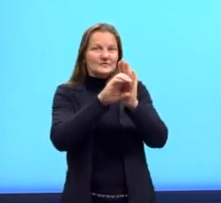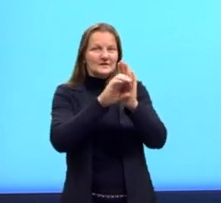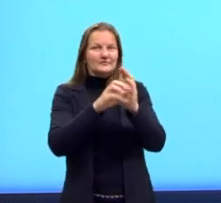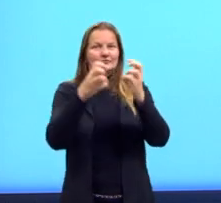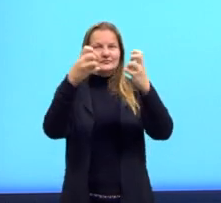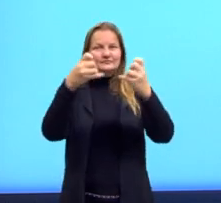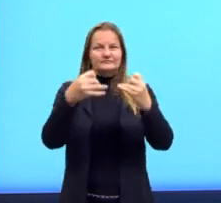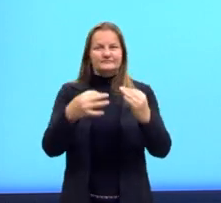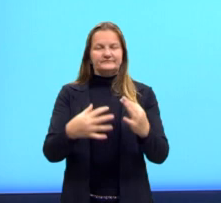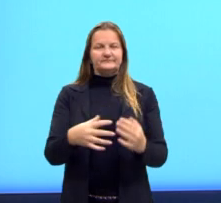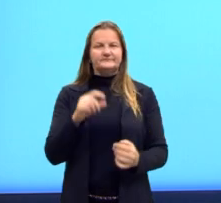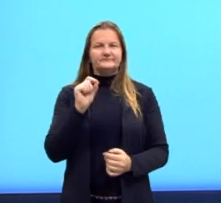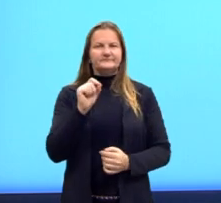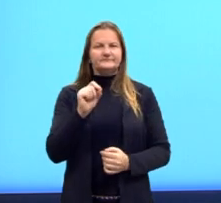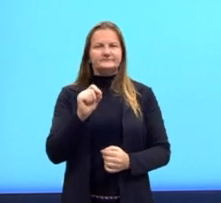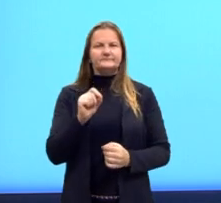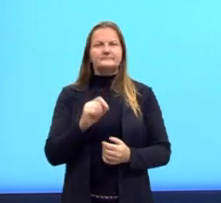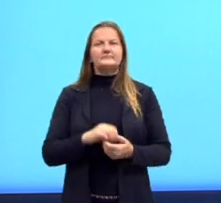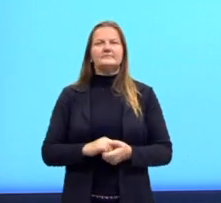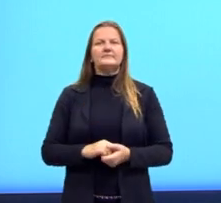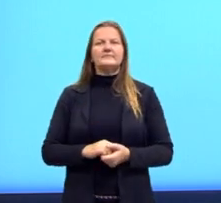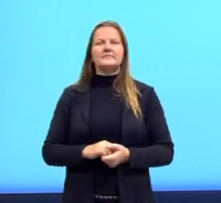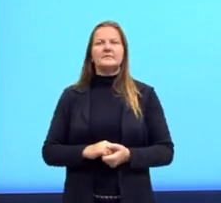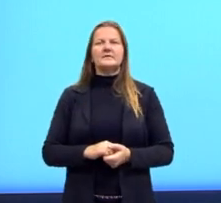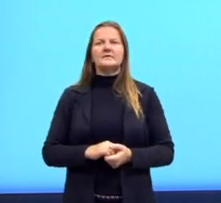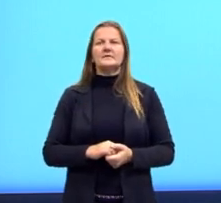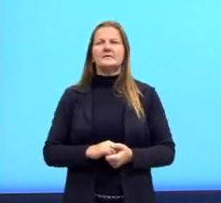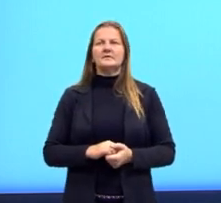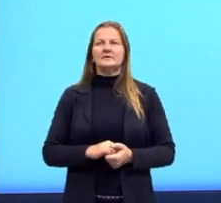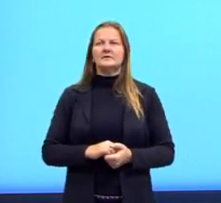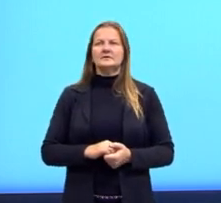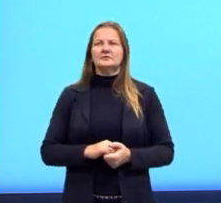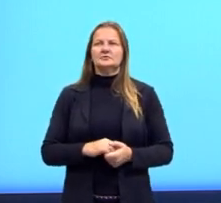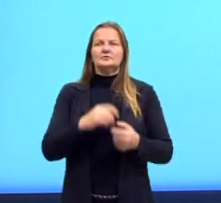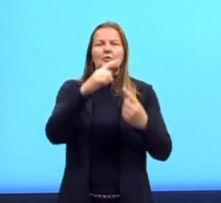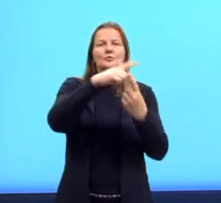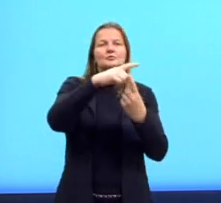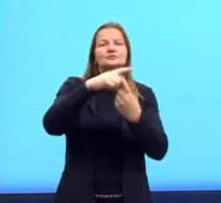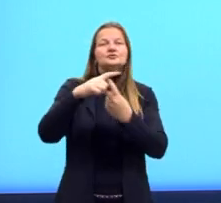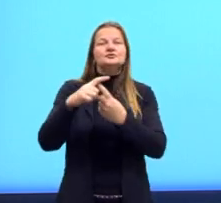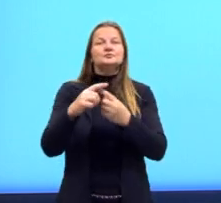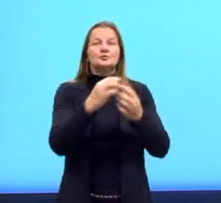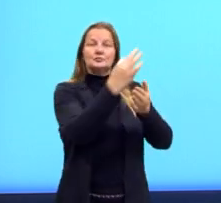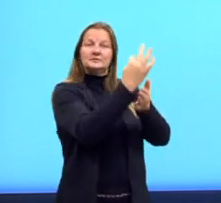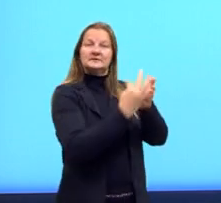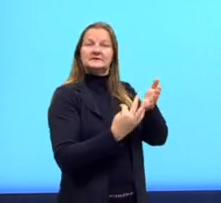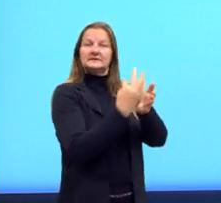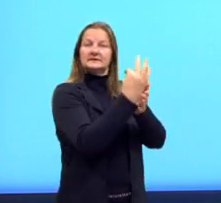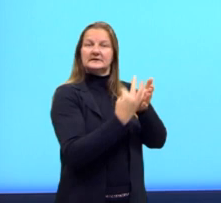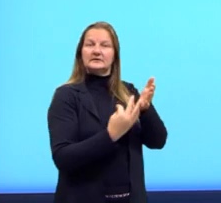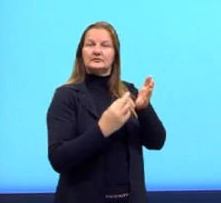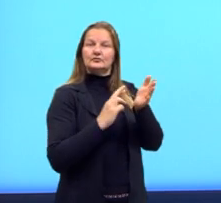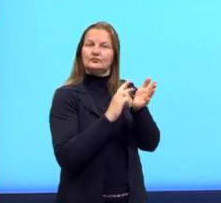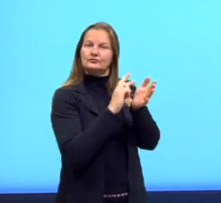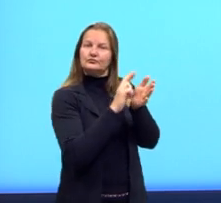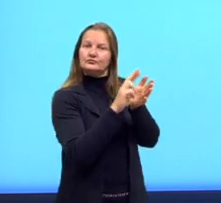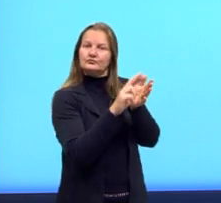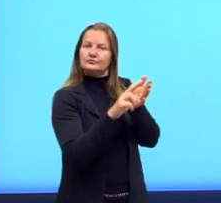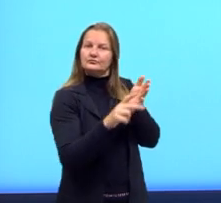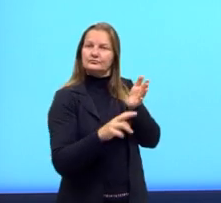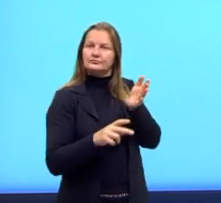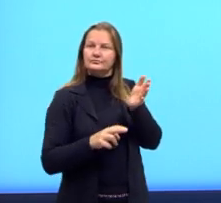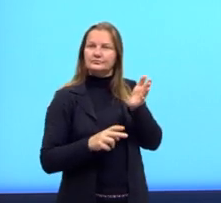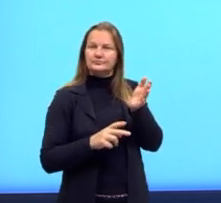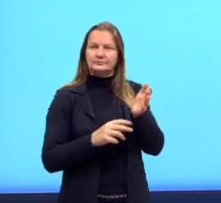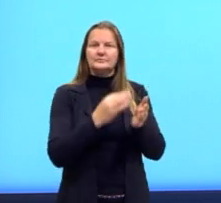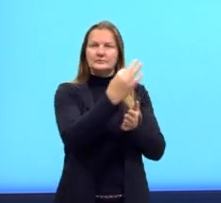eu quero retomar com vocês o conceito de aspecto psicológico ou tipologia textual na os